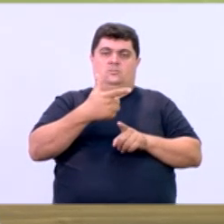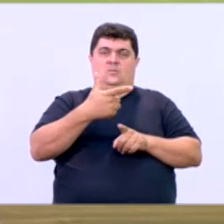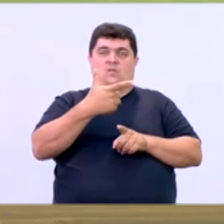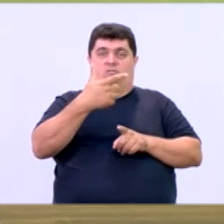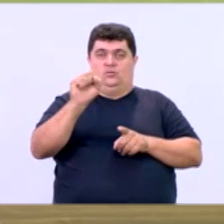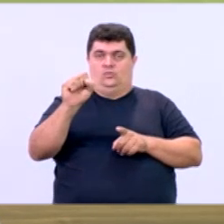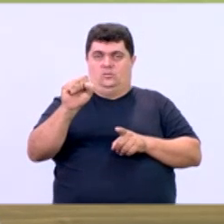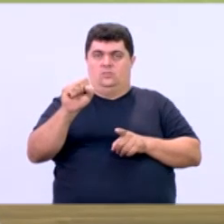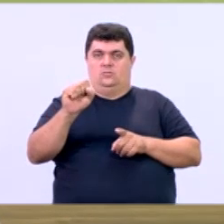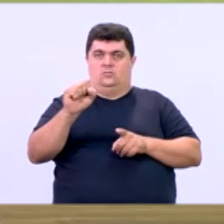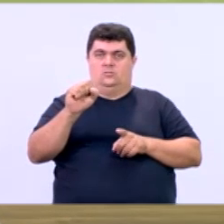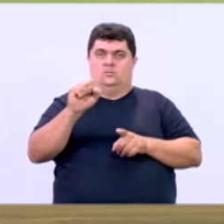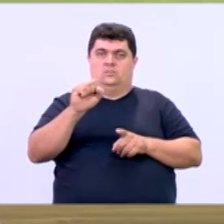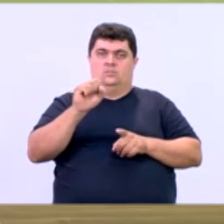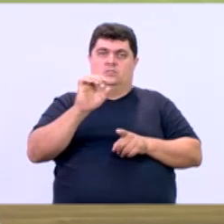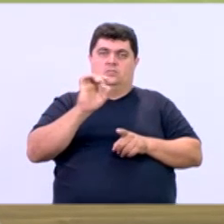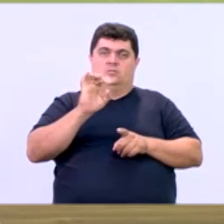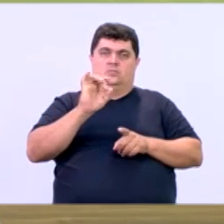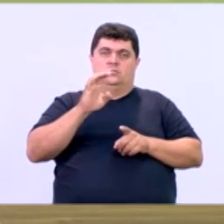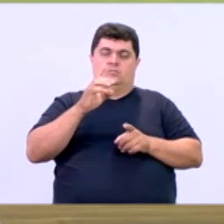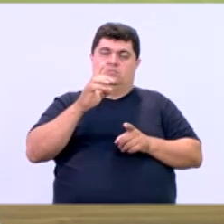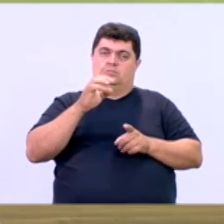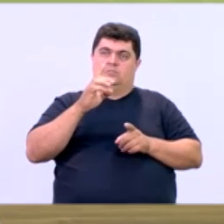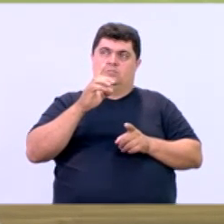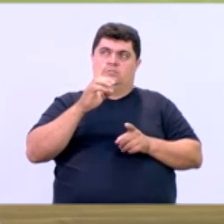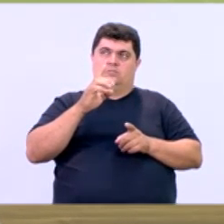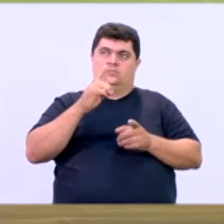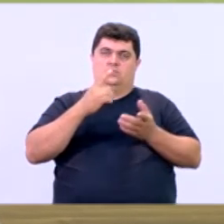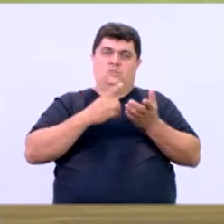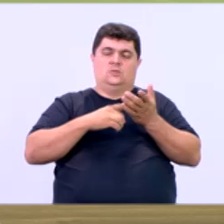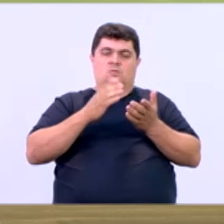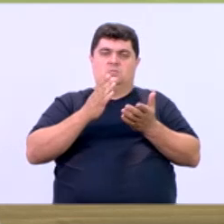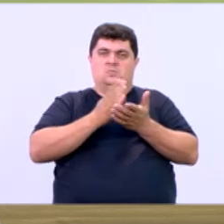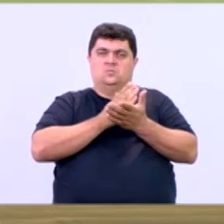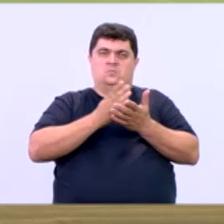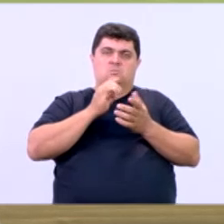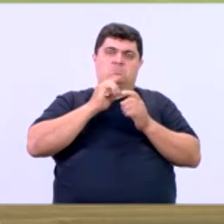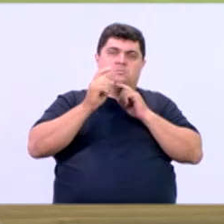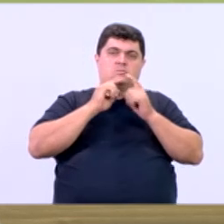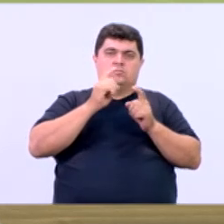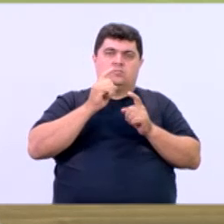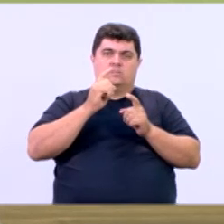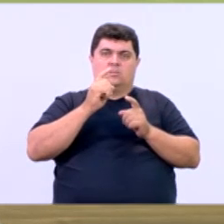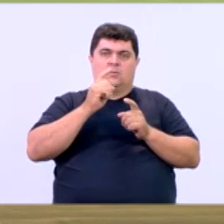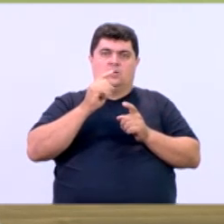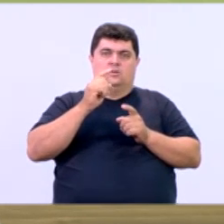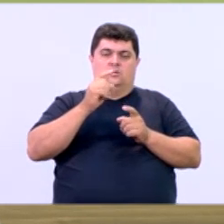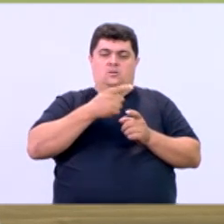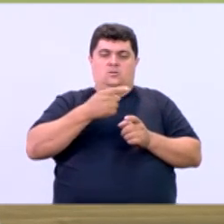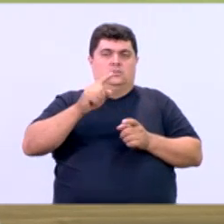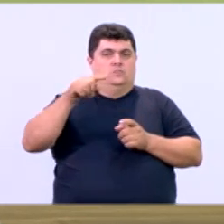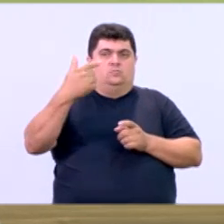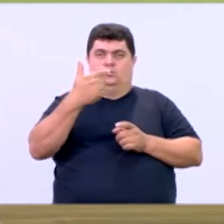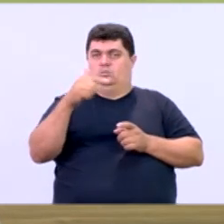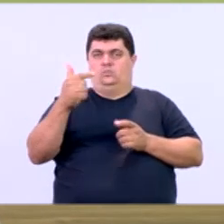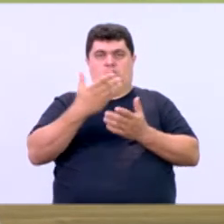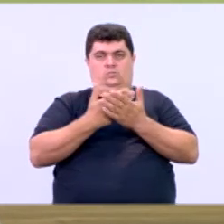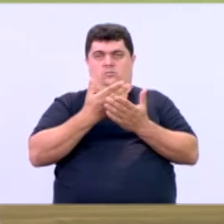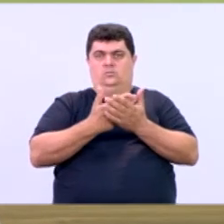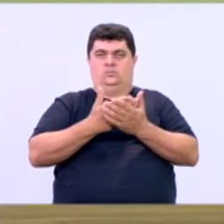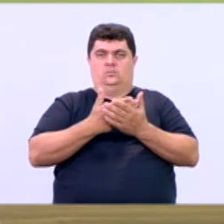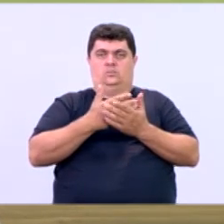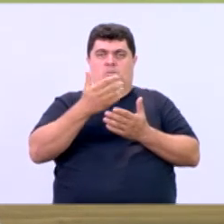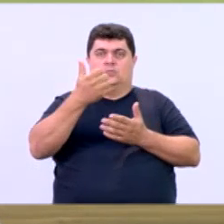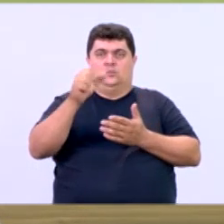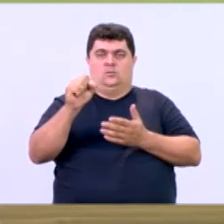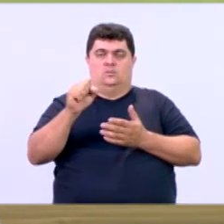28, tá, ok? Então, apenas confirmando para alguns que estavam com dúvida, tá? A próxima aula do dia 6 vai ser no dia 28, tá?